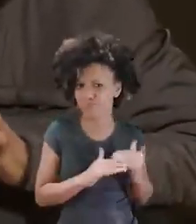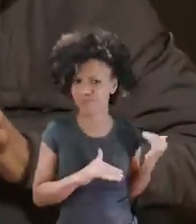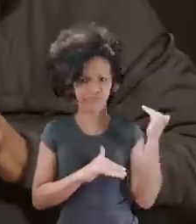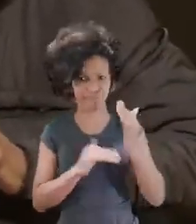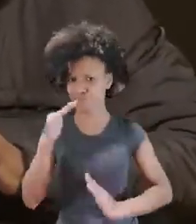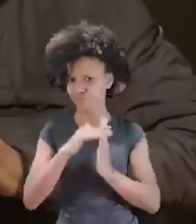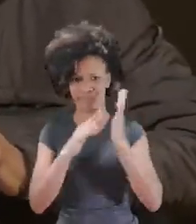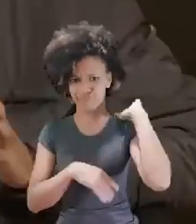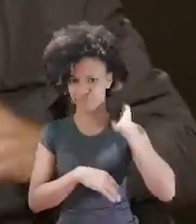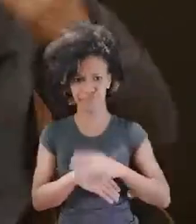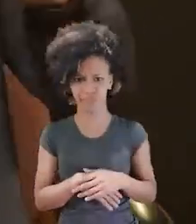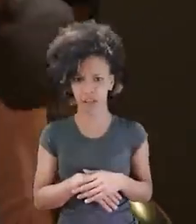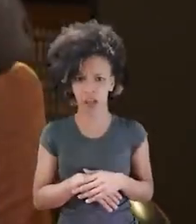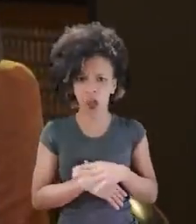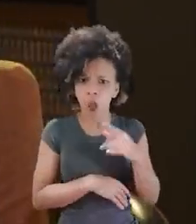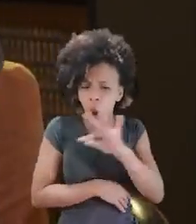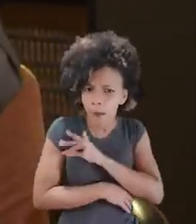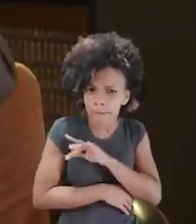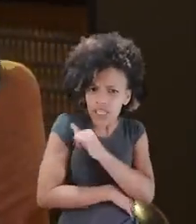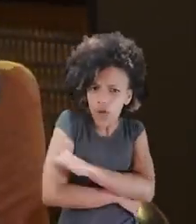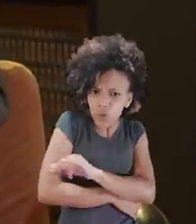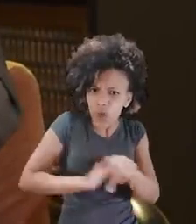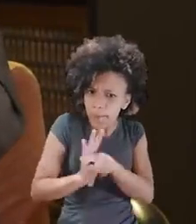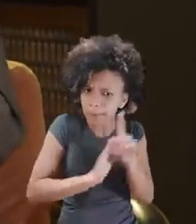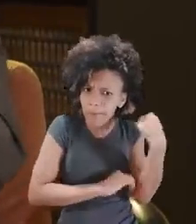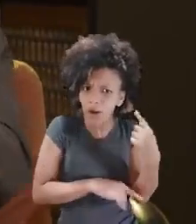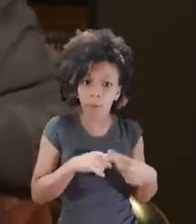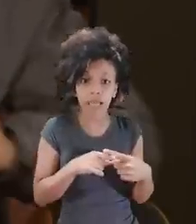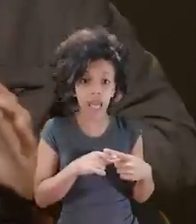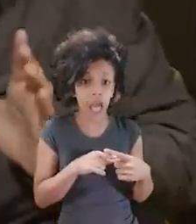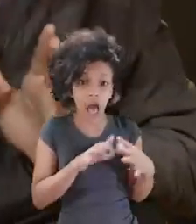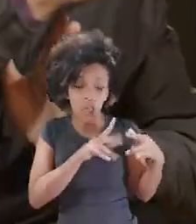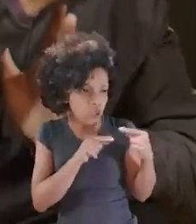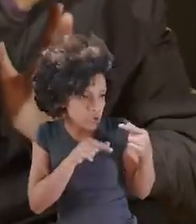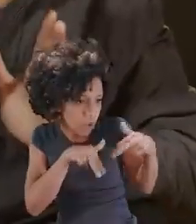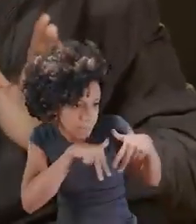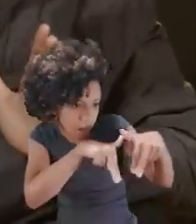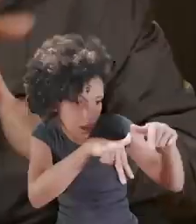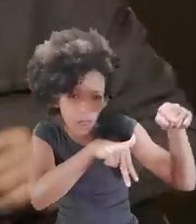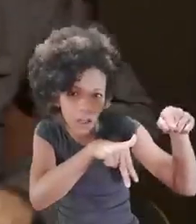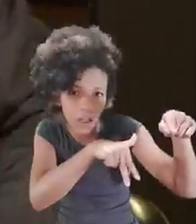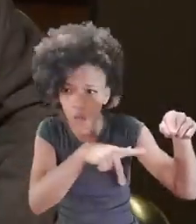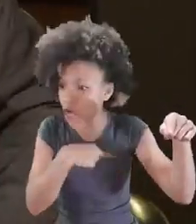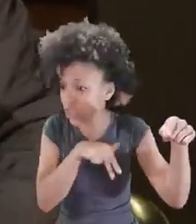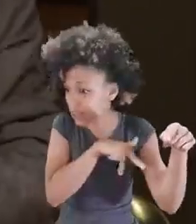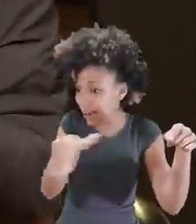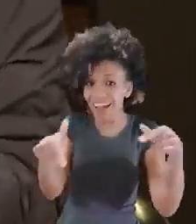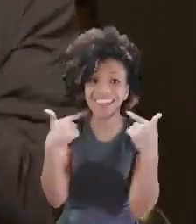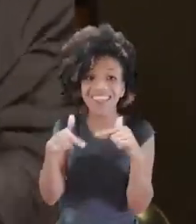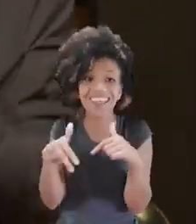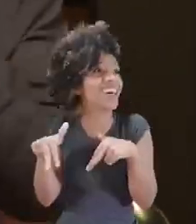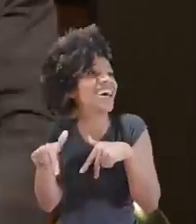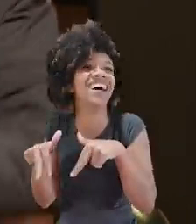acho que o rio passa dos limite oposição ao maluco cara porque ela só tá todo mundo correndo para cá você vai para lá a gente vai para lá